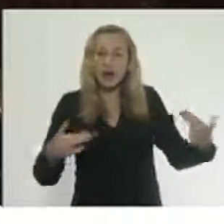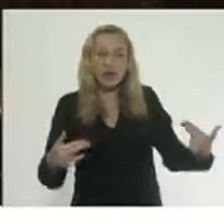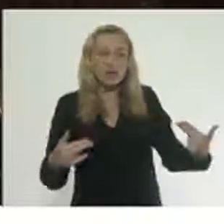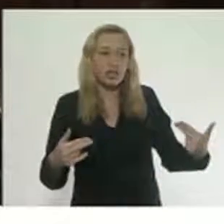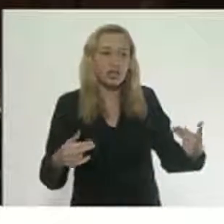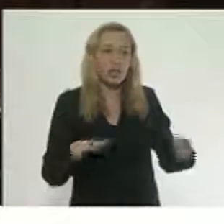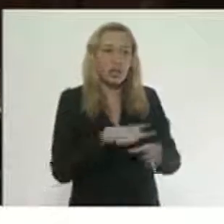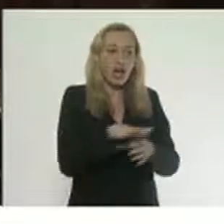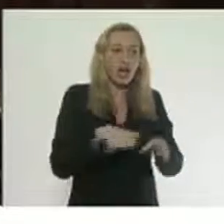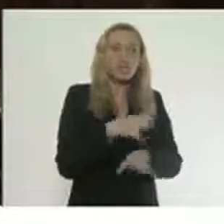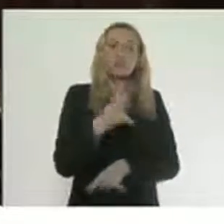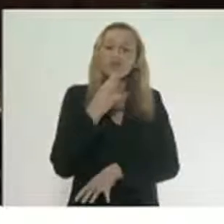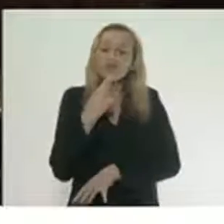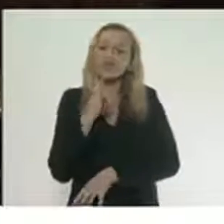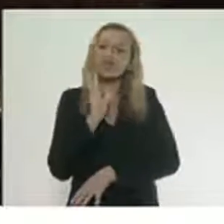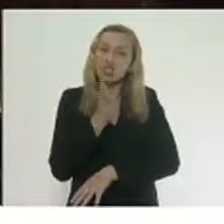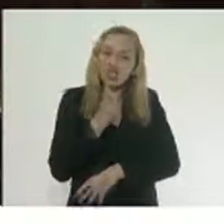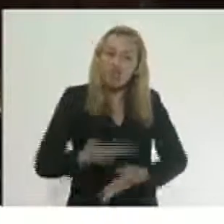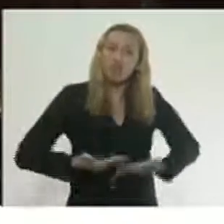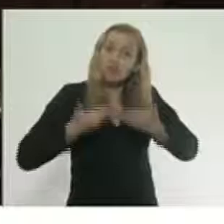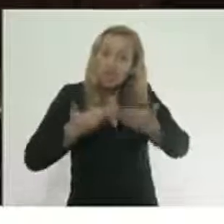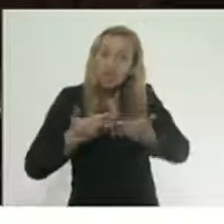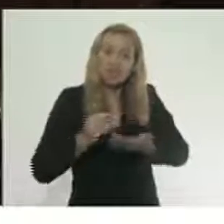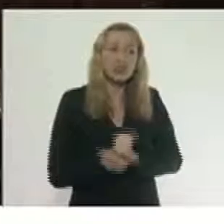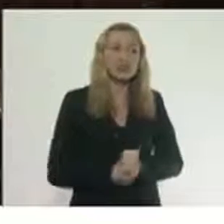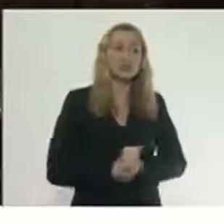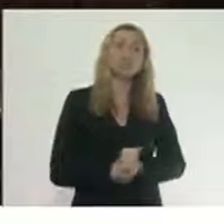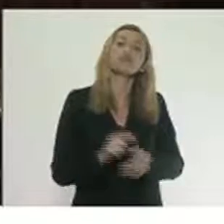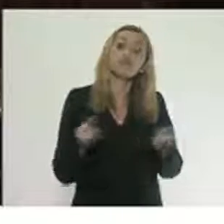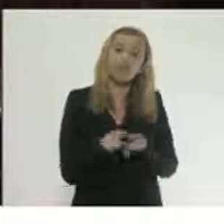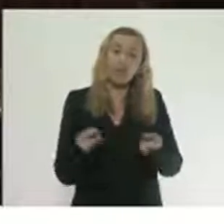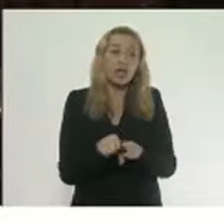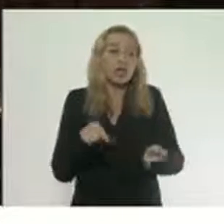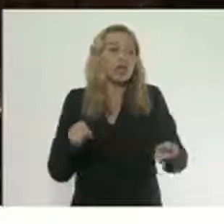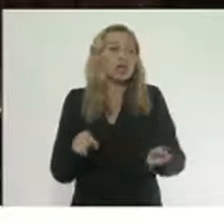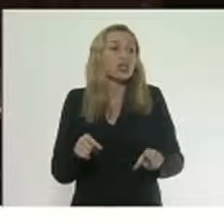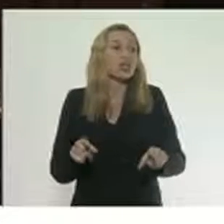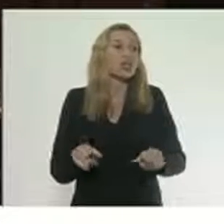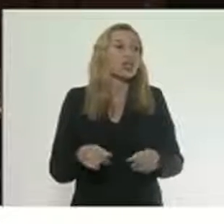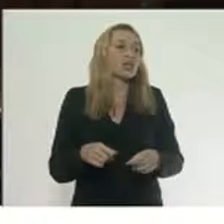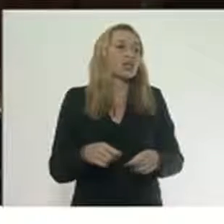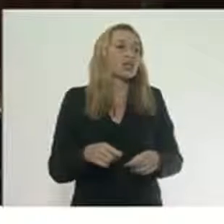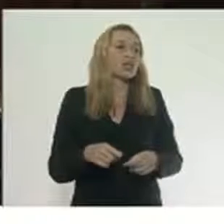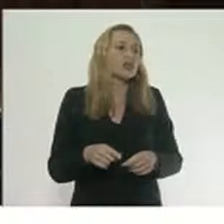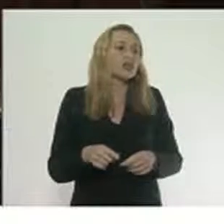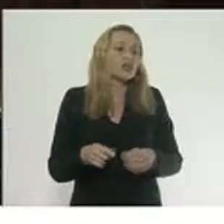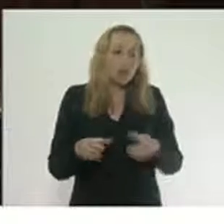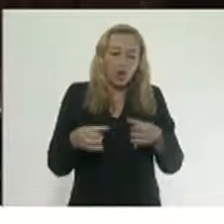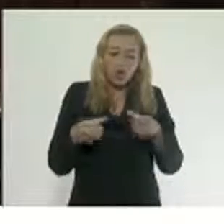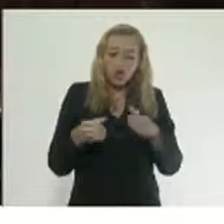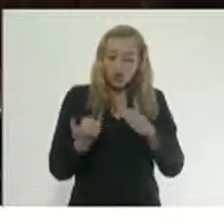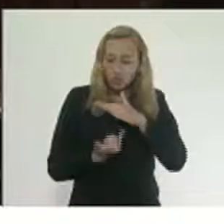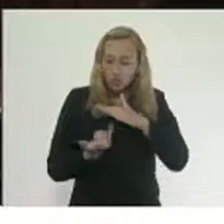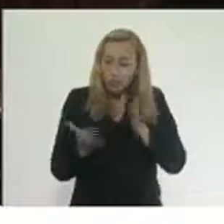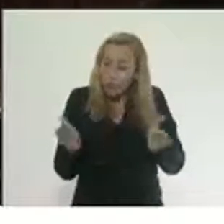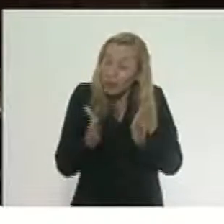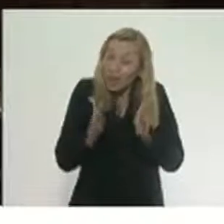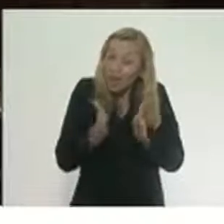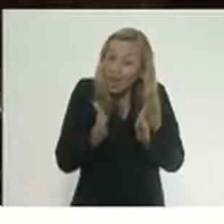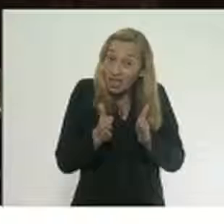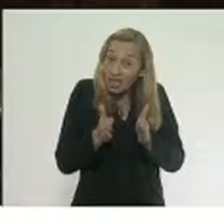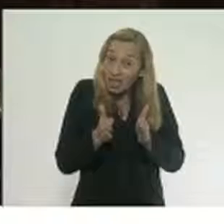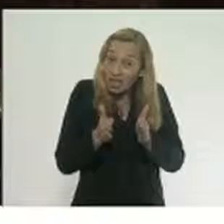conhecimento que ela já oferece, pela quantidade impressionante, se considerarmos que é uma pequena instituição, de